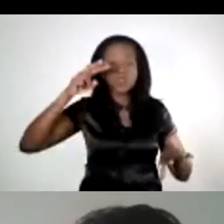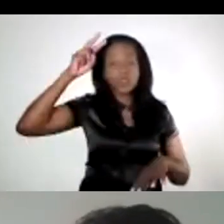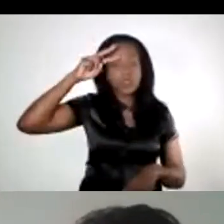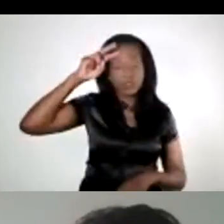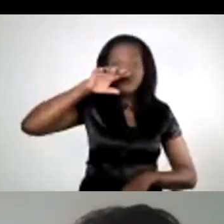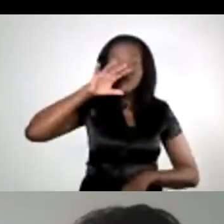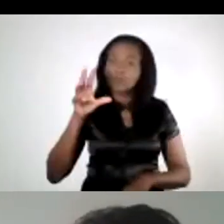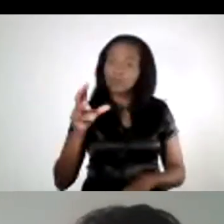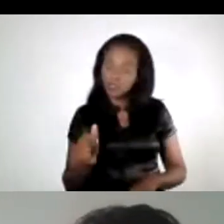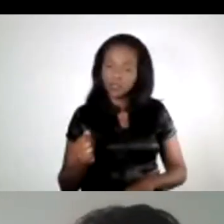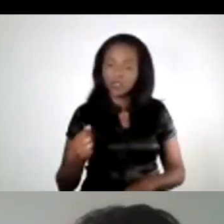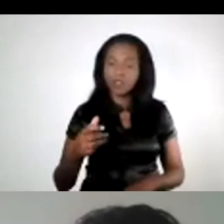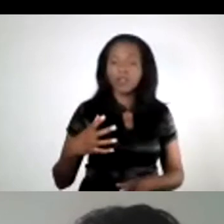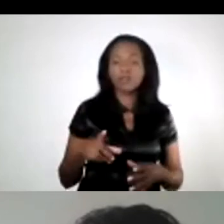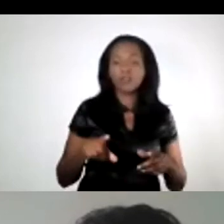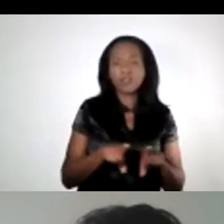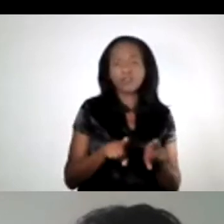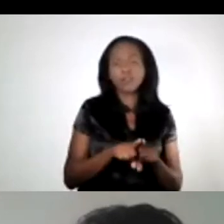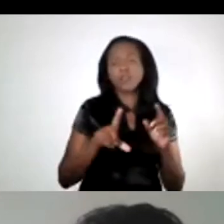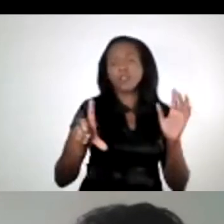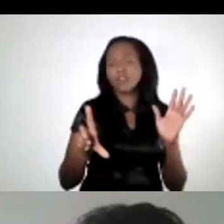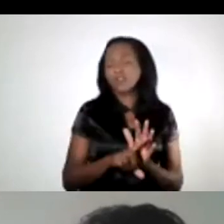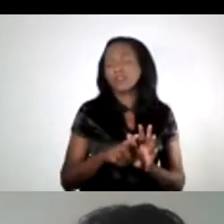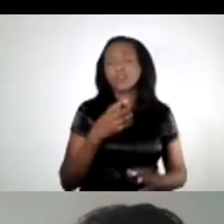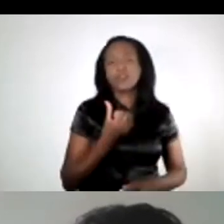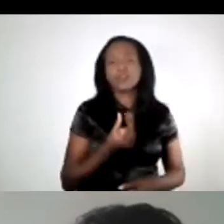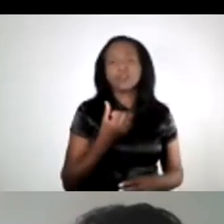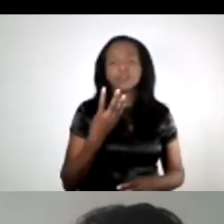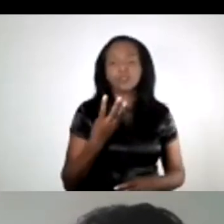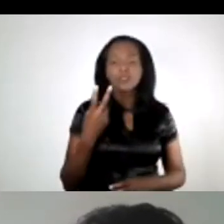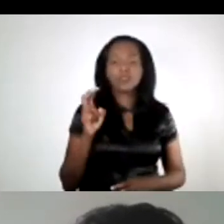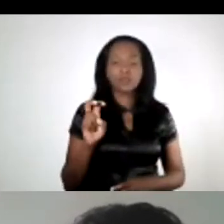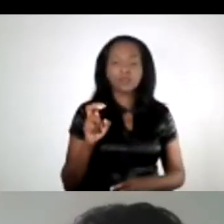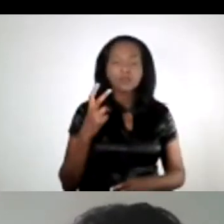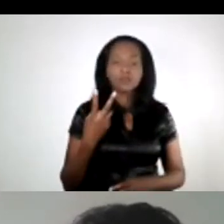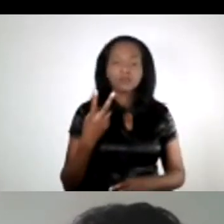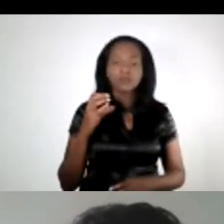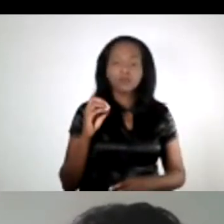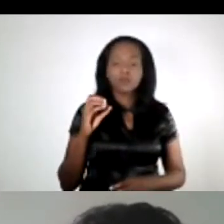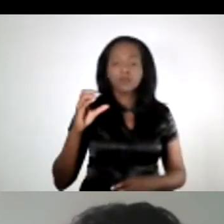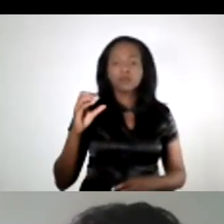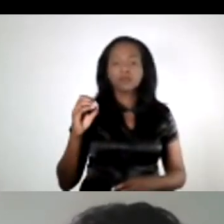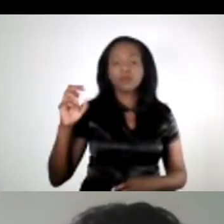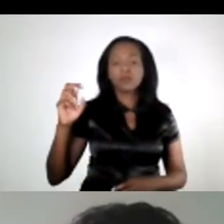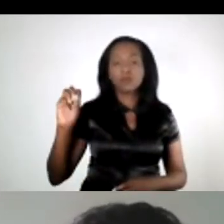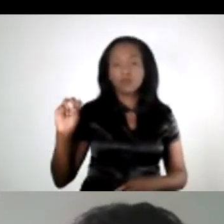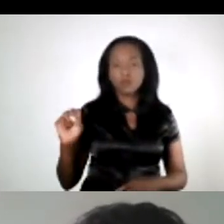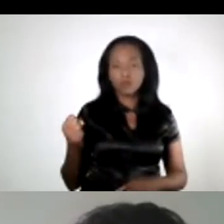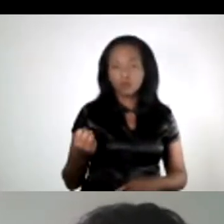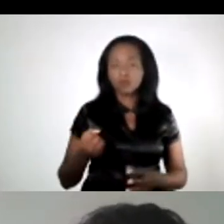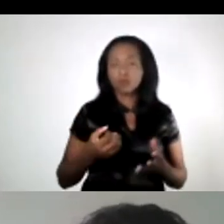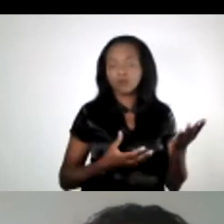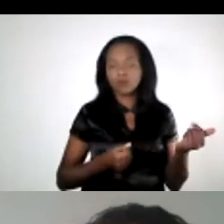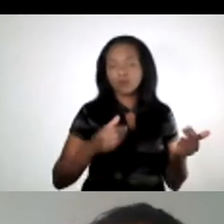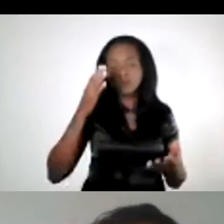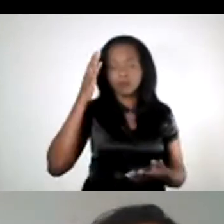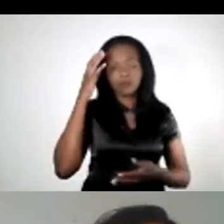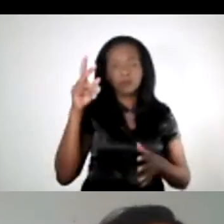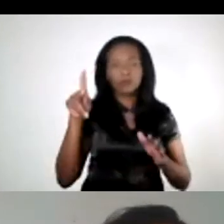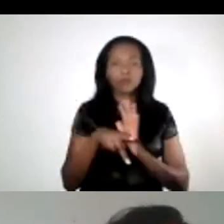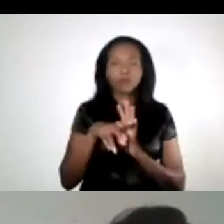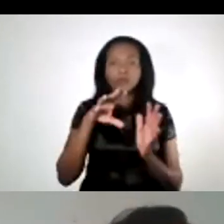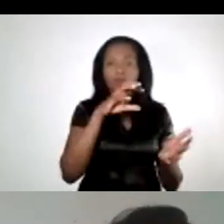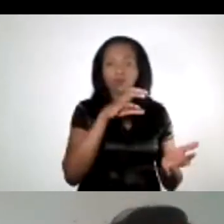Lei 11.645 de 2008, já que os saberes quilombolas indígenas também dialogam, e também, né,